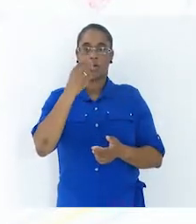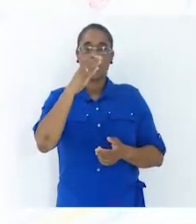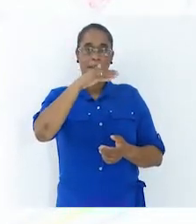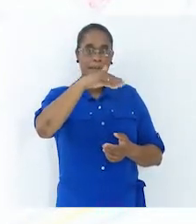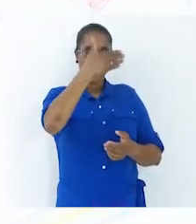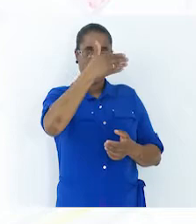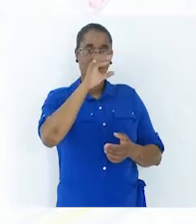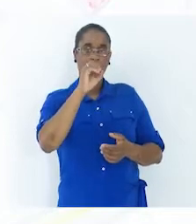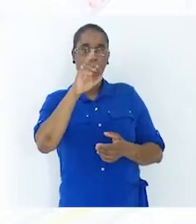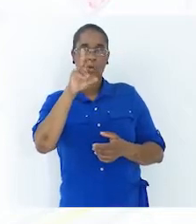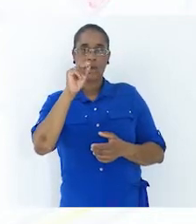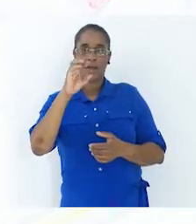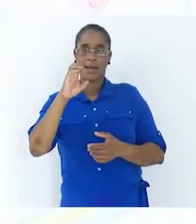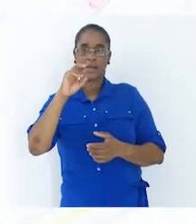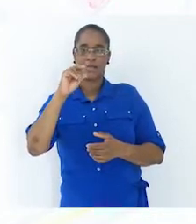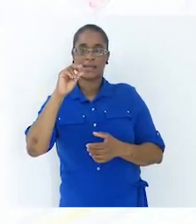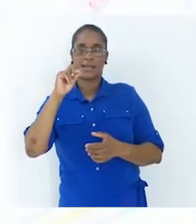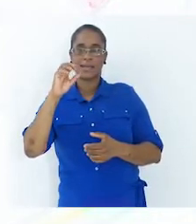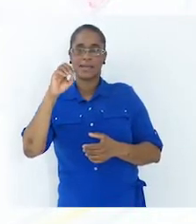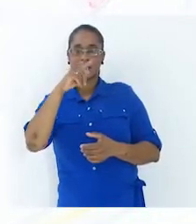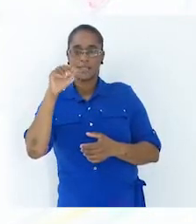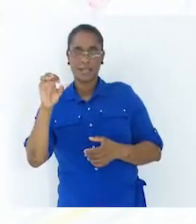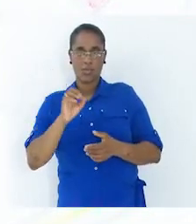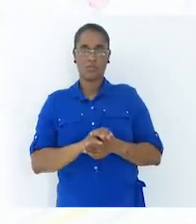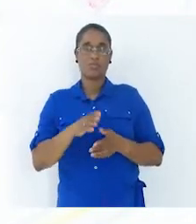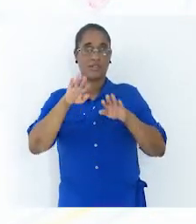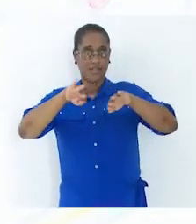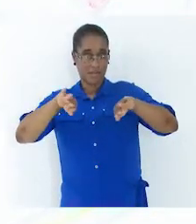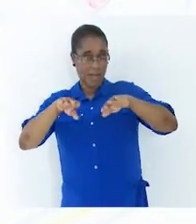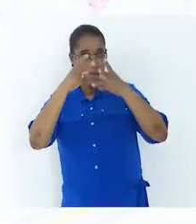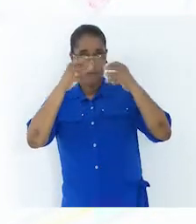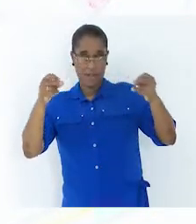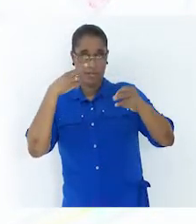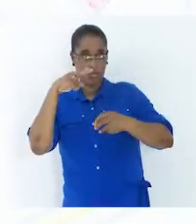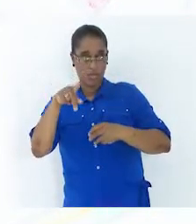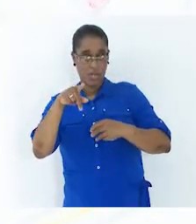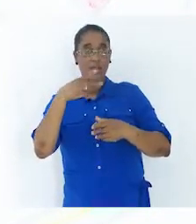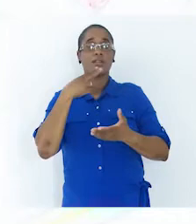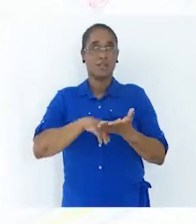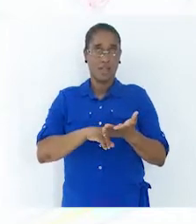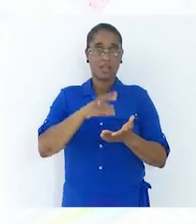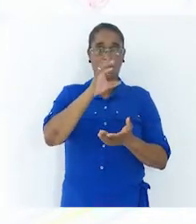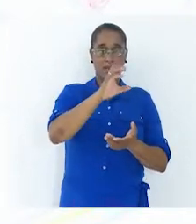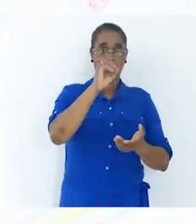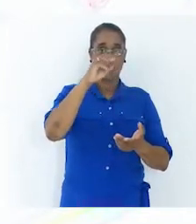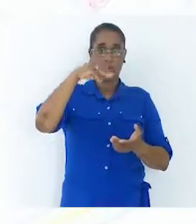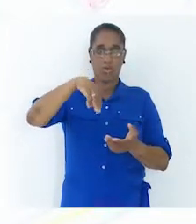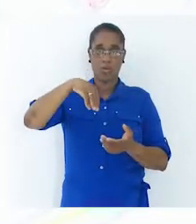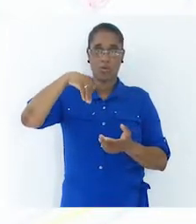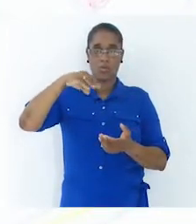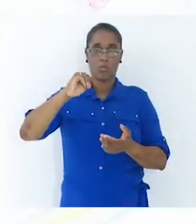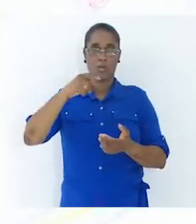oração. Vamos dividir a frase em orações para mostrar que ela realmente é composta ou